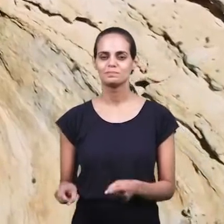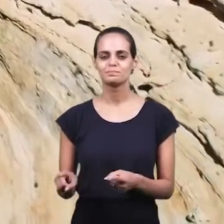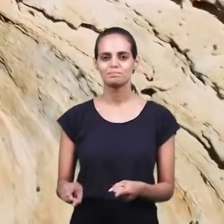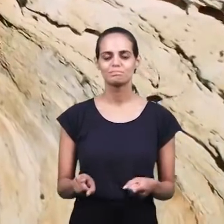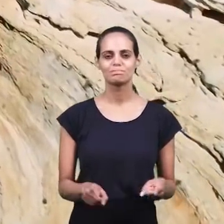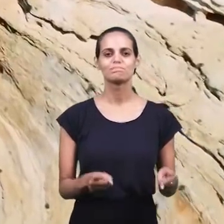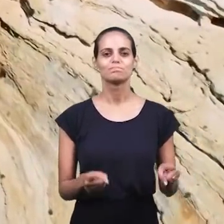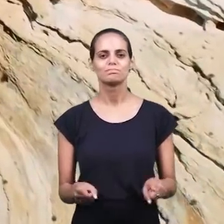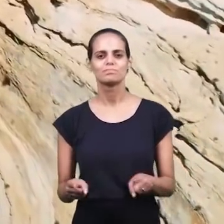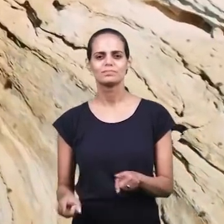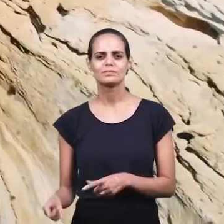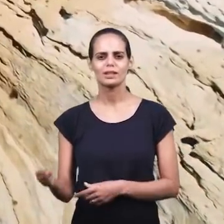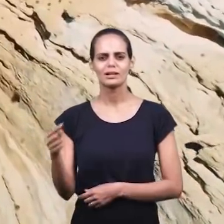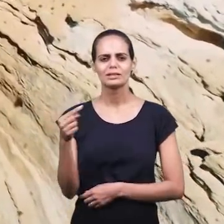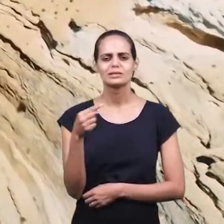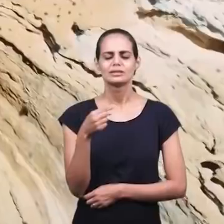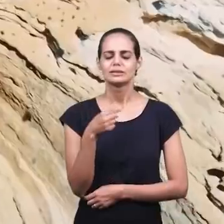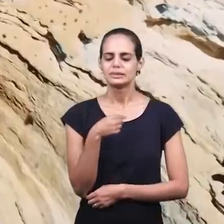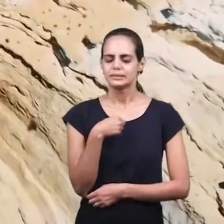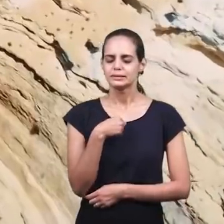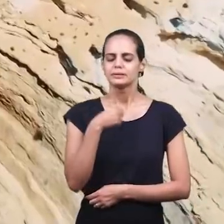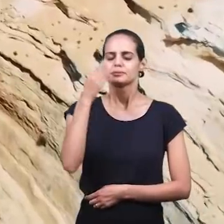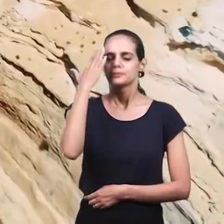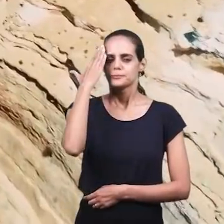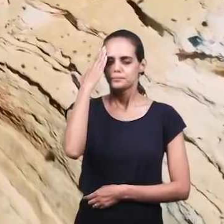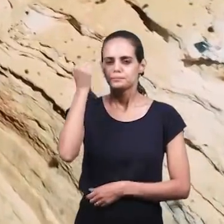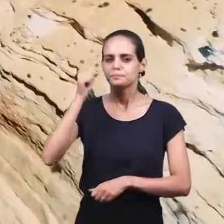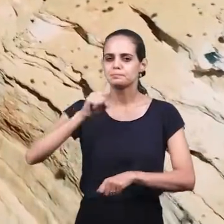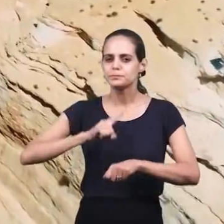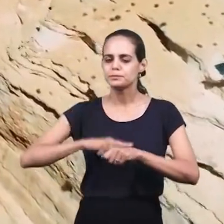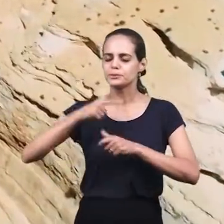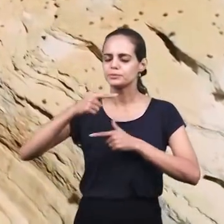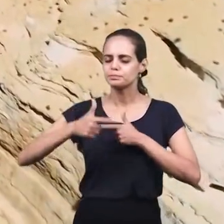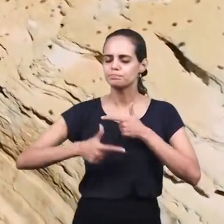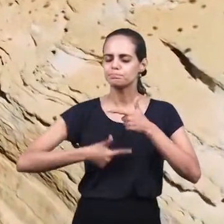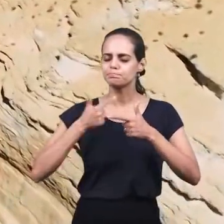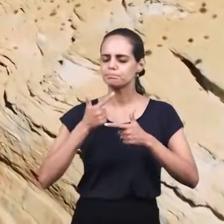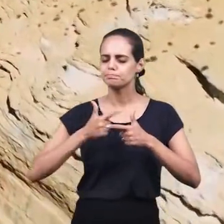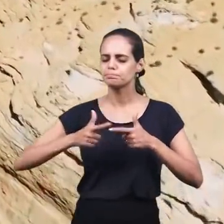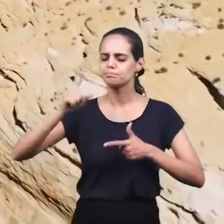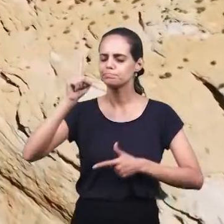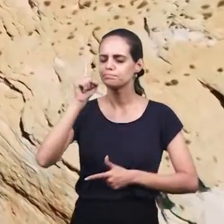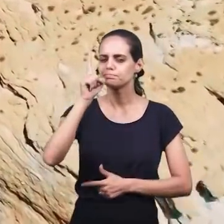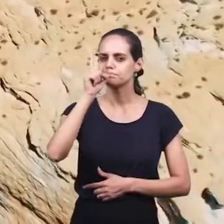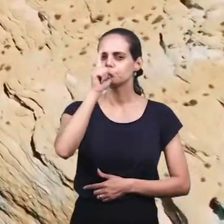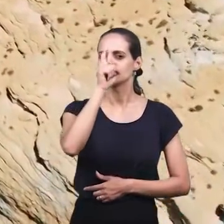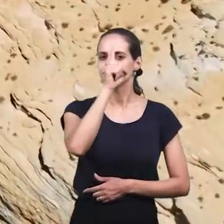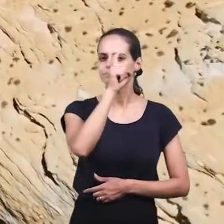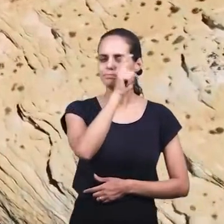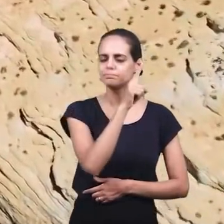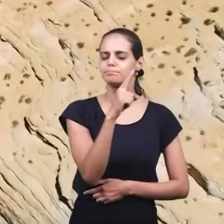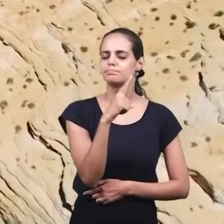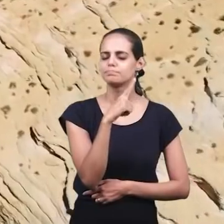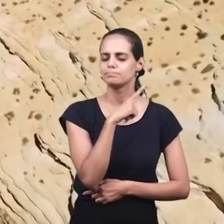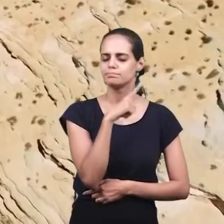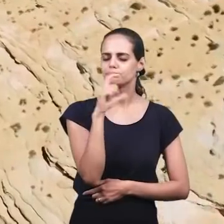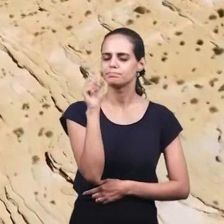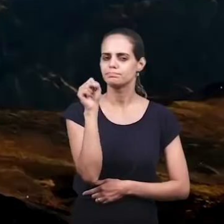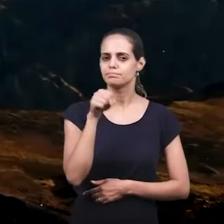Profundos vales eu terei de passar,